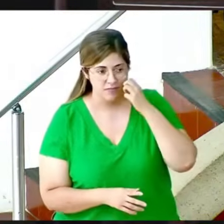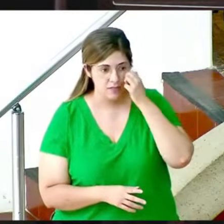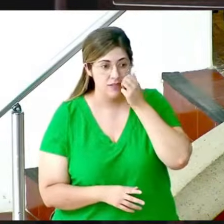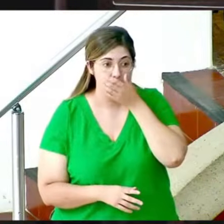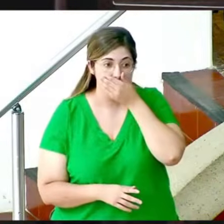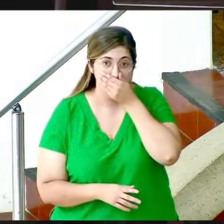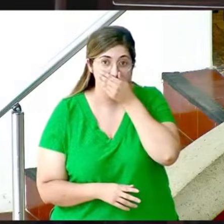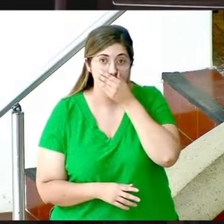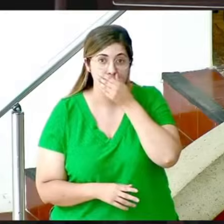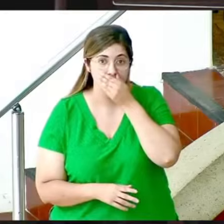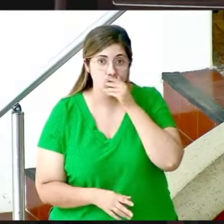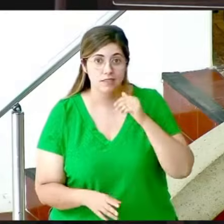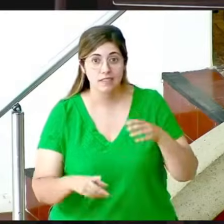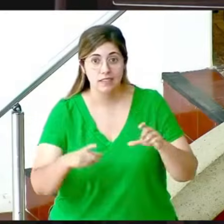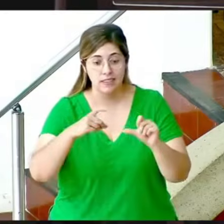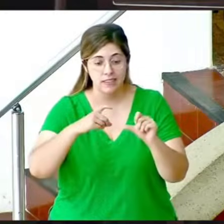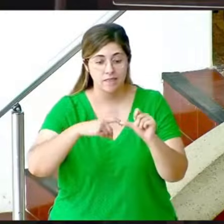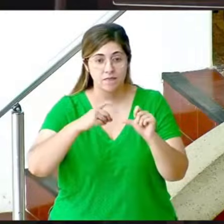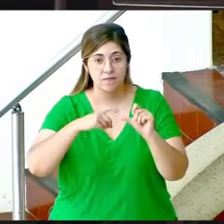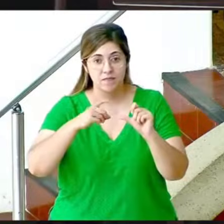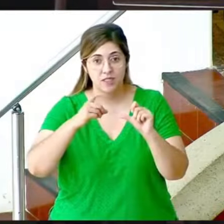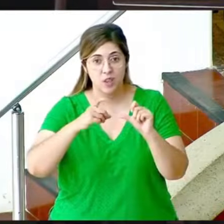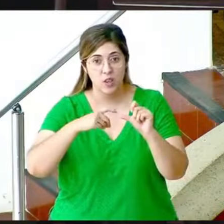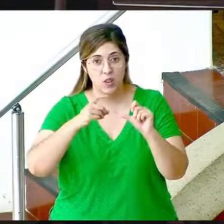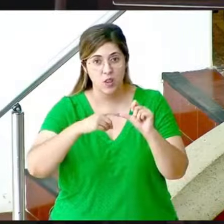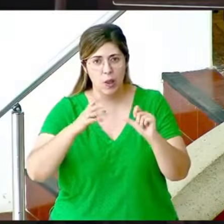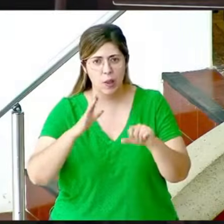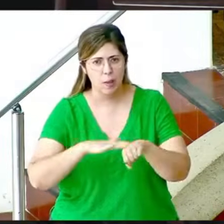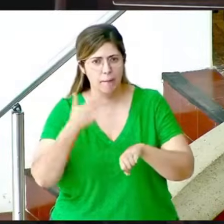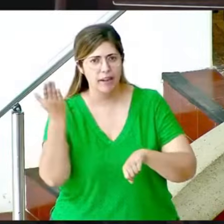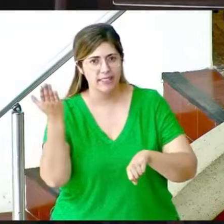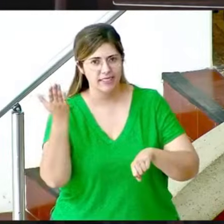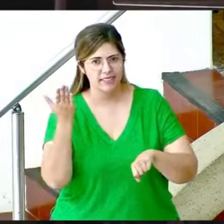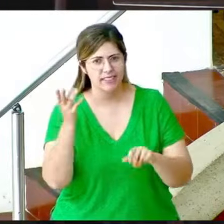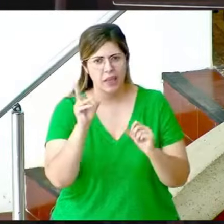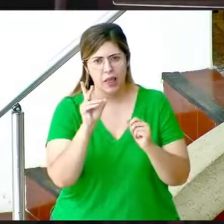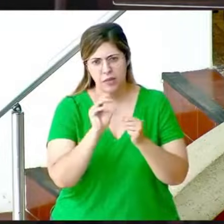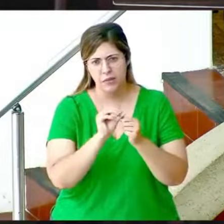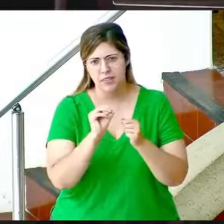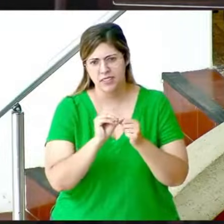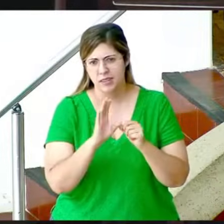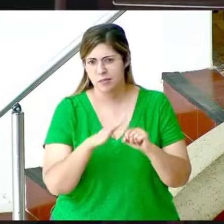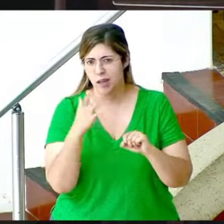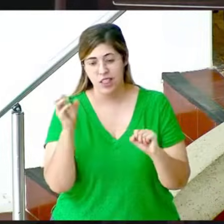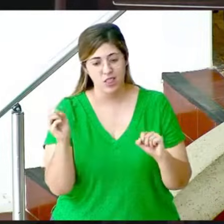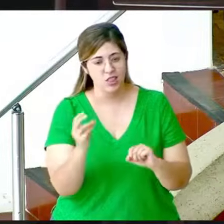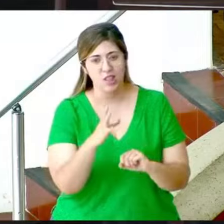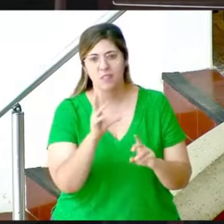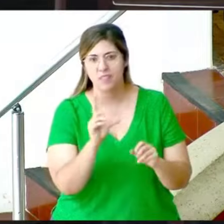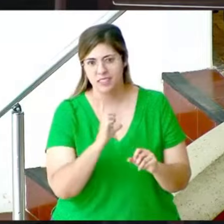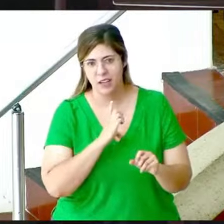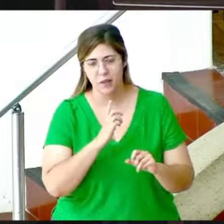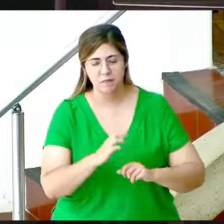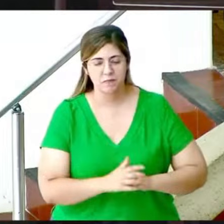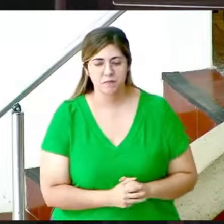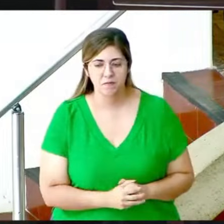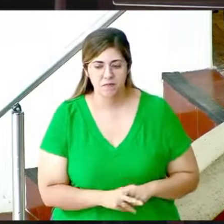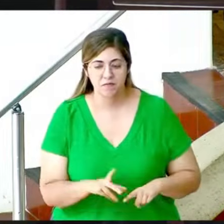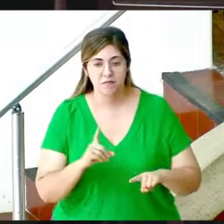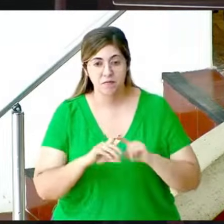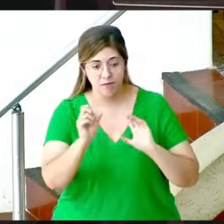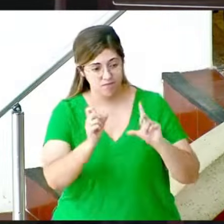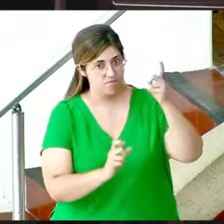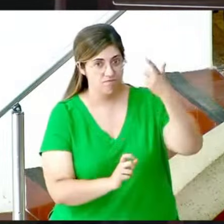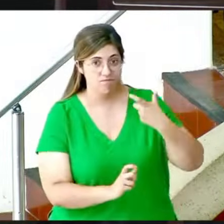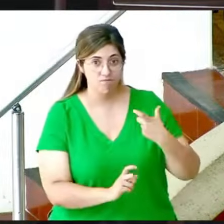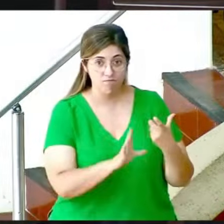Insta, eles vão para o TikTok, ou eles vão para mais... Vão inventar coisas novas, fiquem tranquilos, não fiquem ansiosos. Mas o avatar é aquela figurinha que a